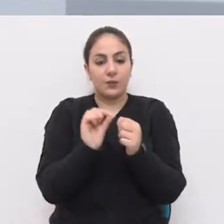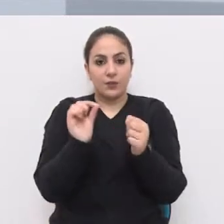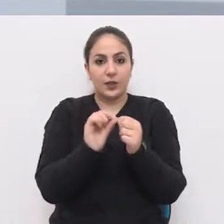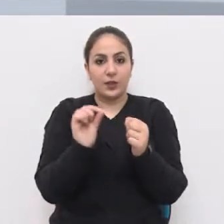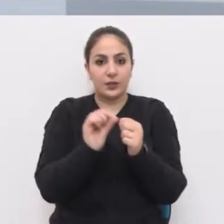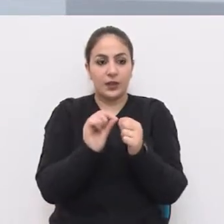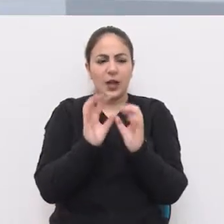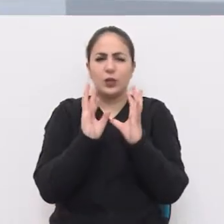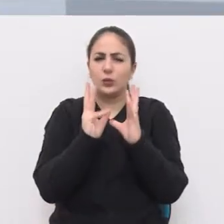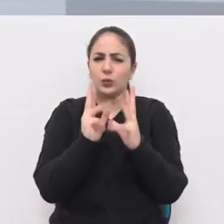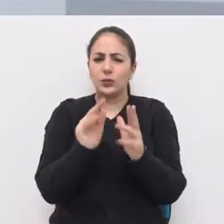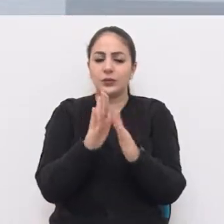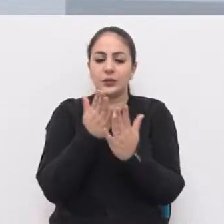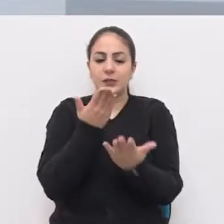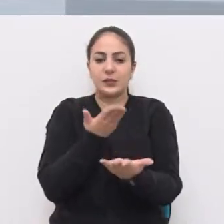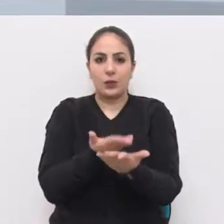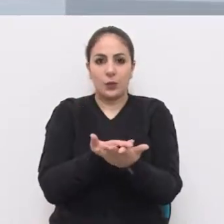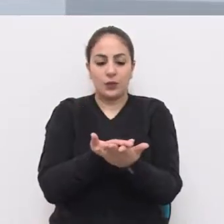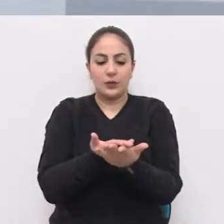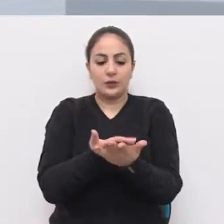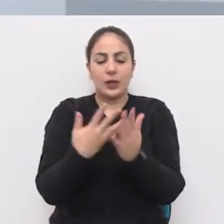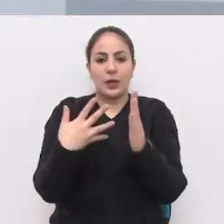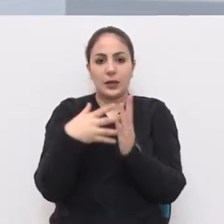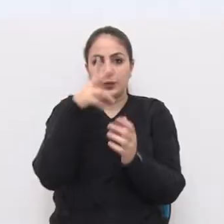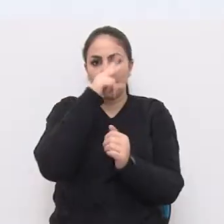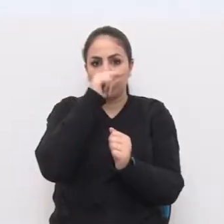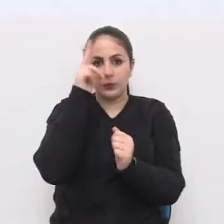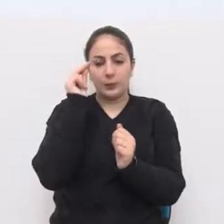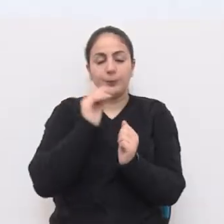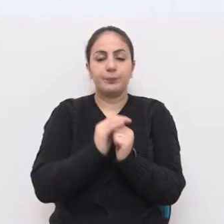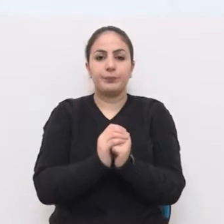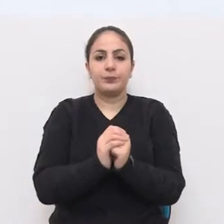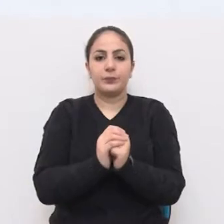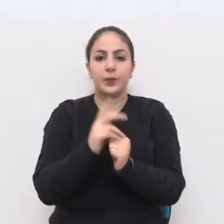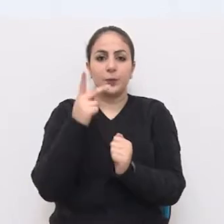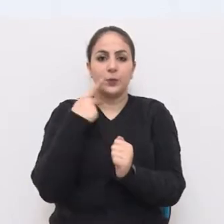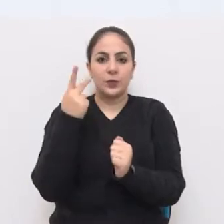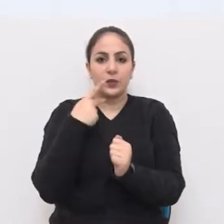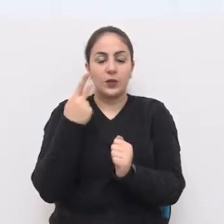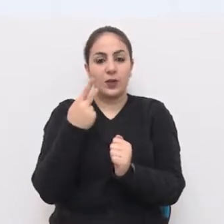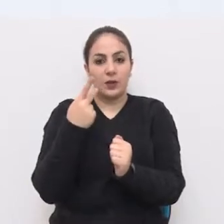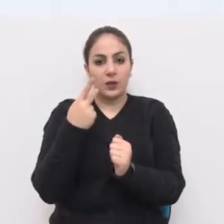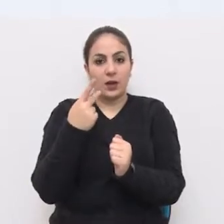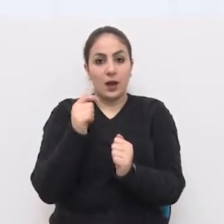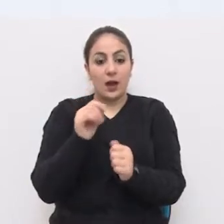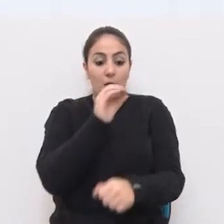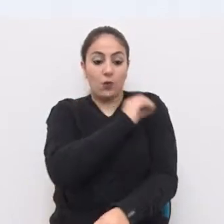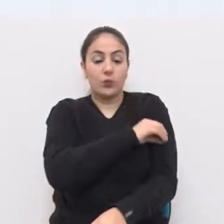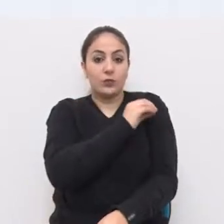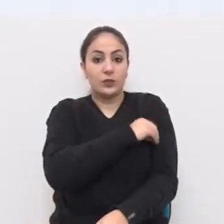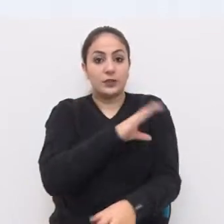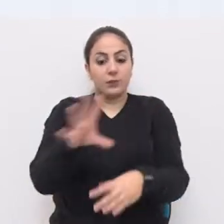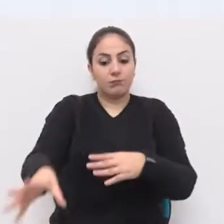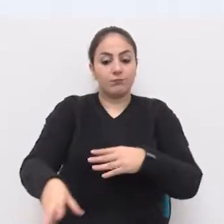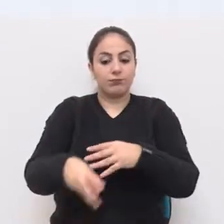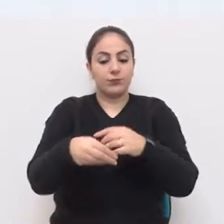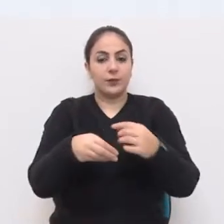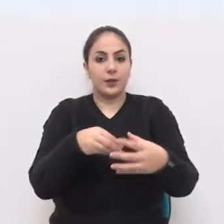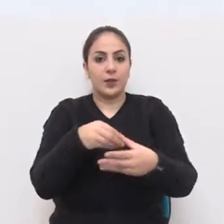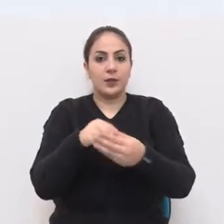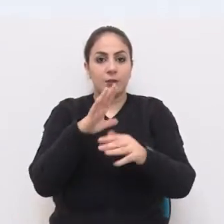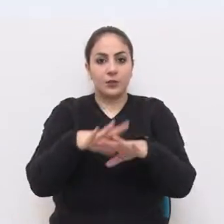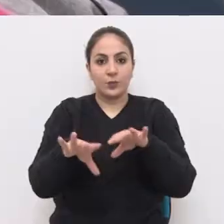oferecida a todas as escolas da rede municipal. Para o vereador, as oficinas irão acrescentar na formação